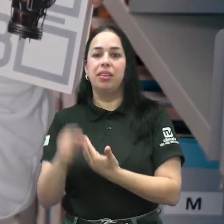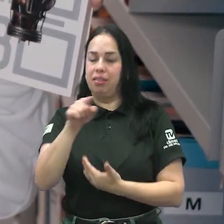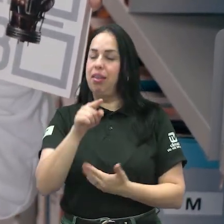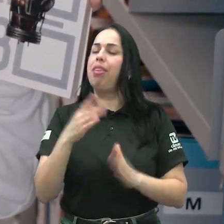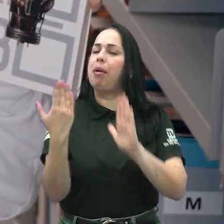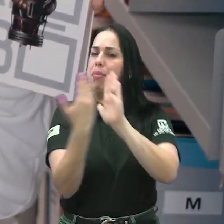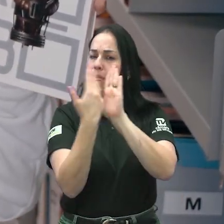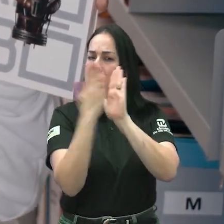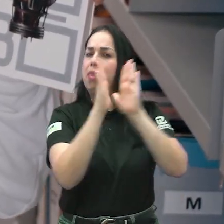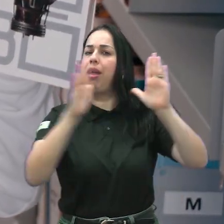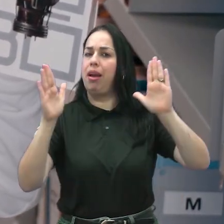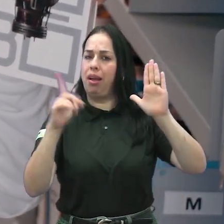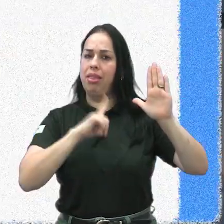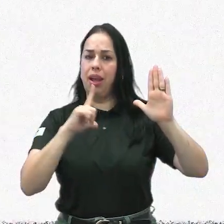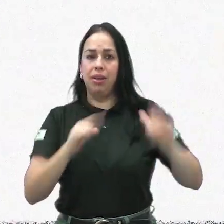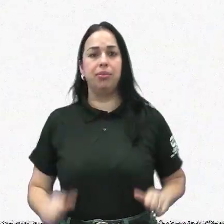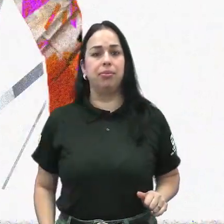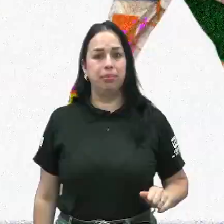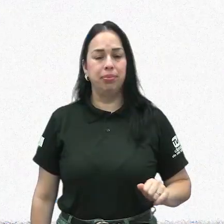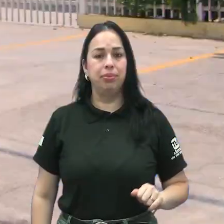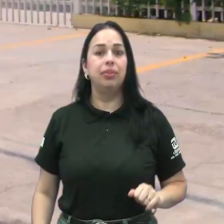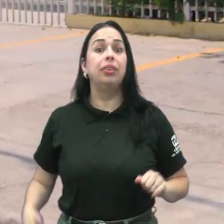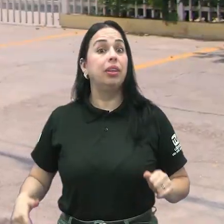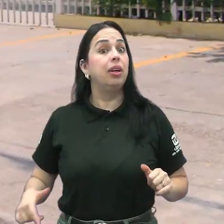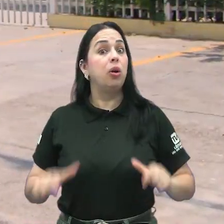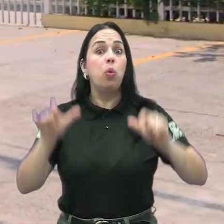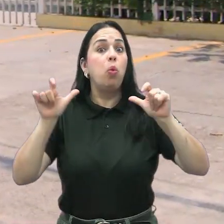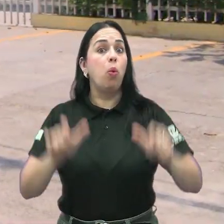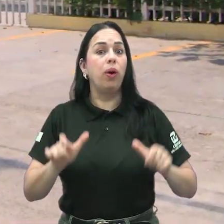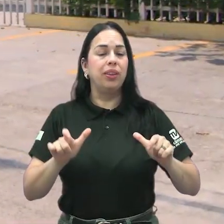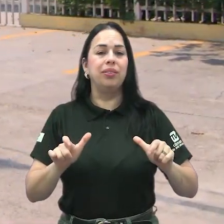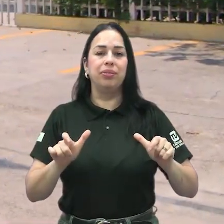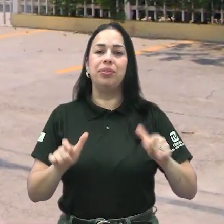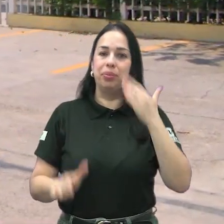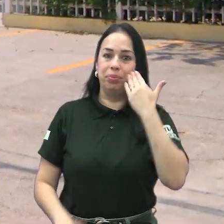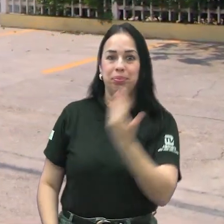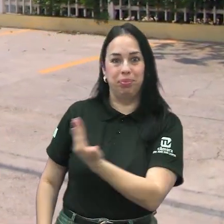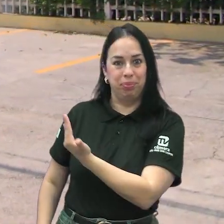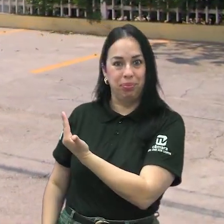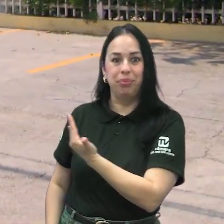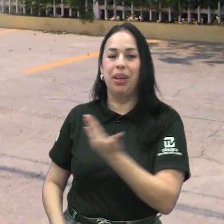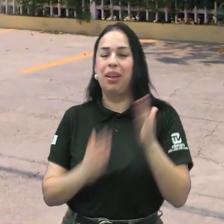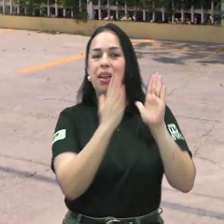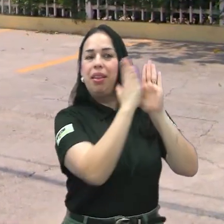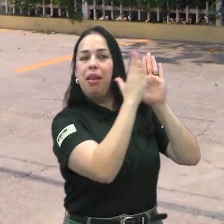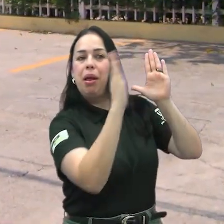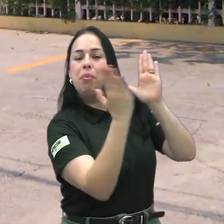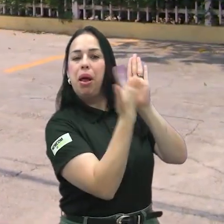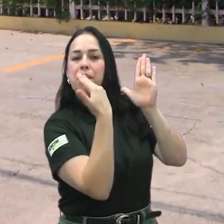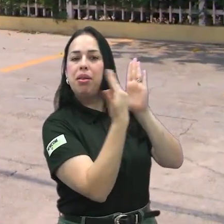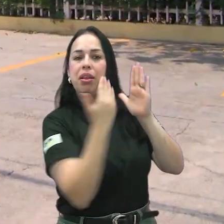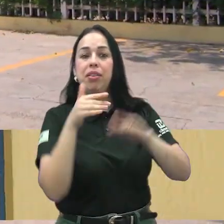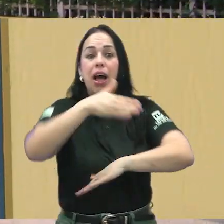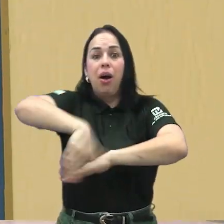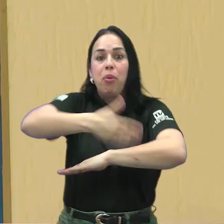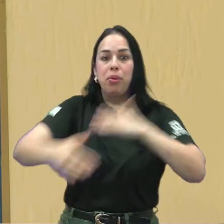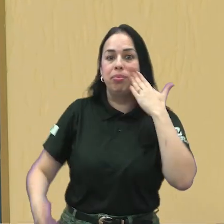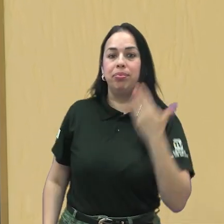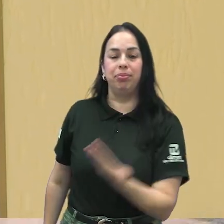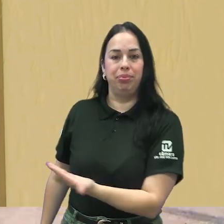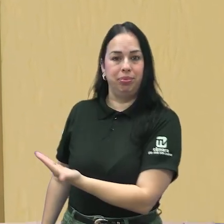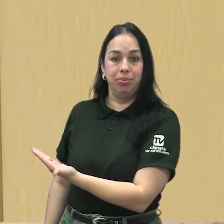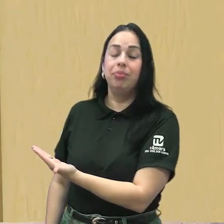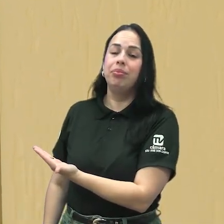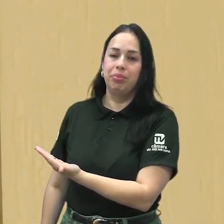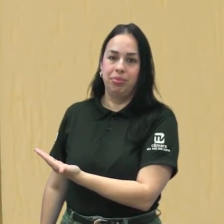livro tem na biblioteca. E tem na biblioteca Hélio Pinto Ferreira, que fica na rua Professor Henrique